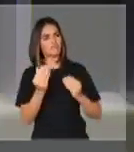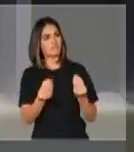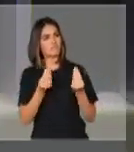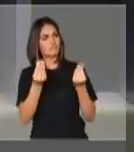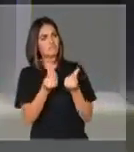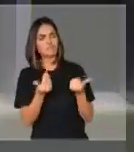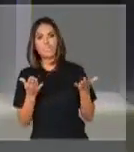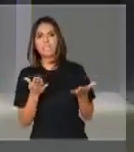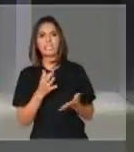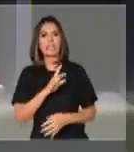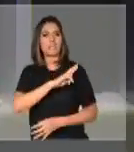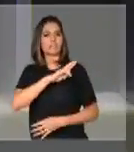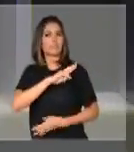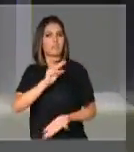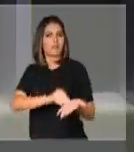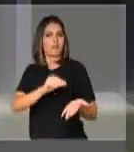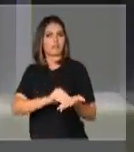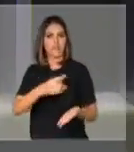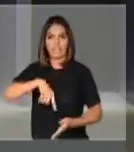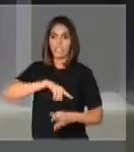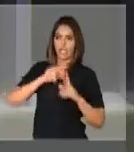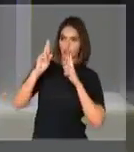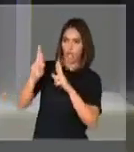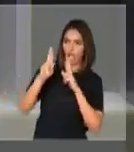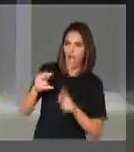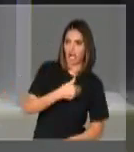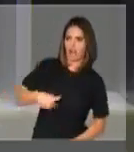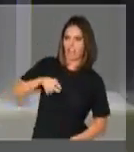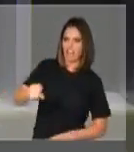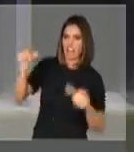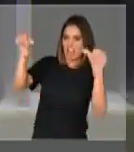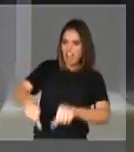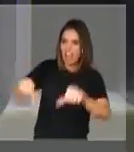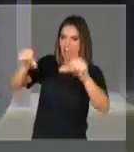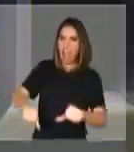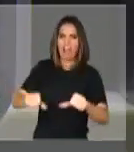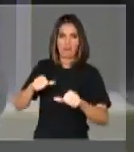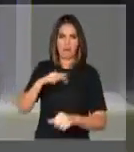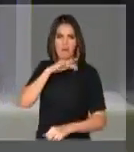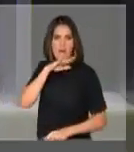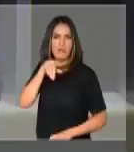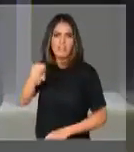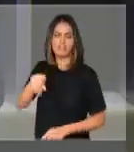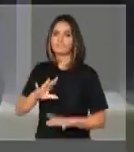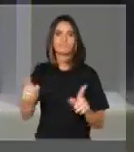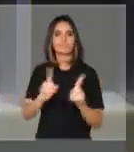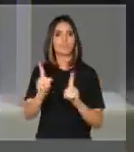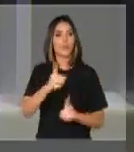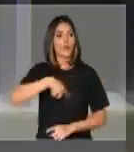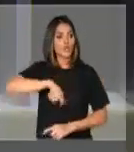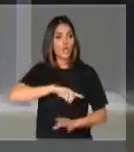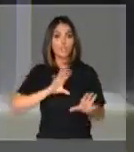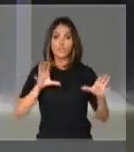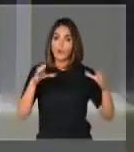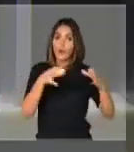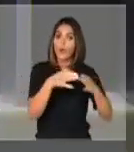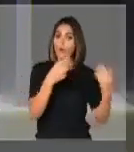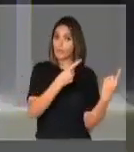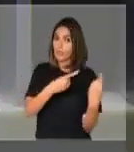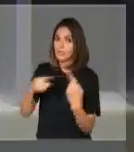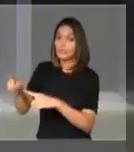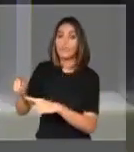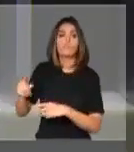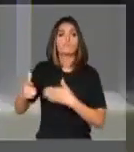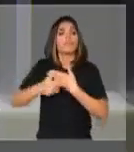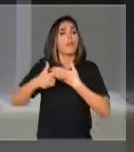Nós não torcemos para que o governo dê errado. A oposição cumpre um papel, como em qualquer